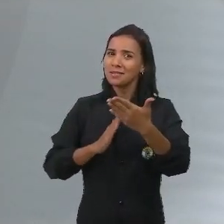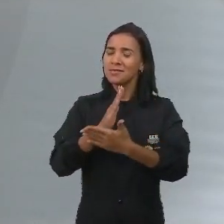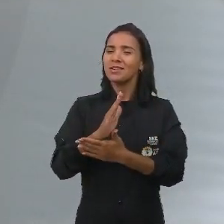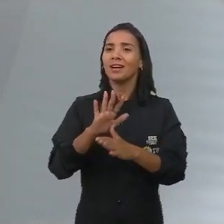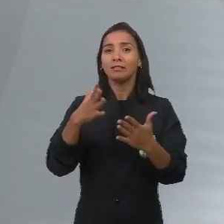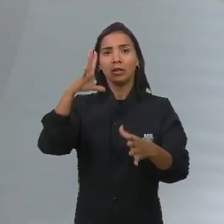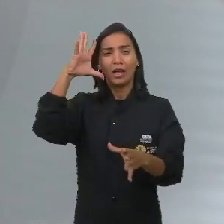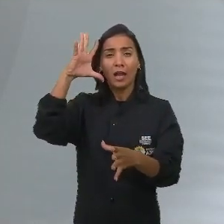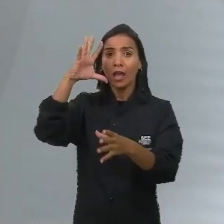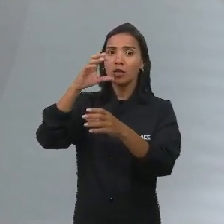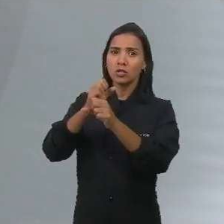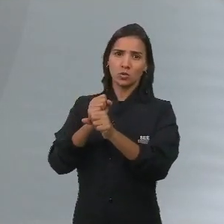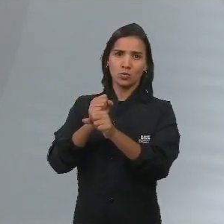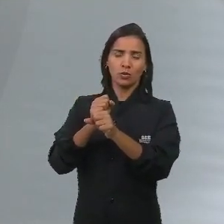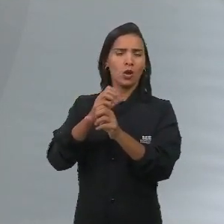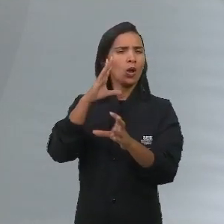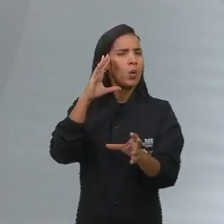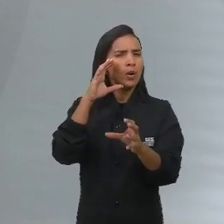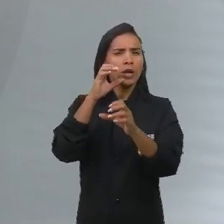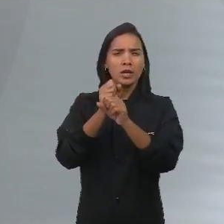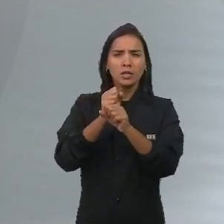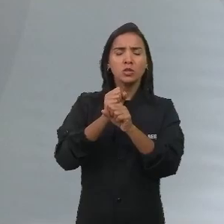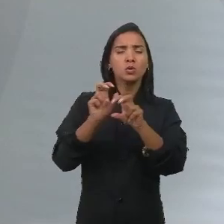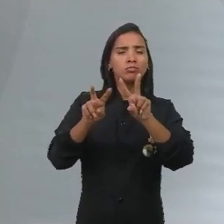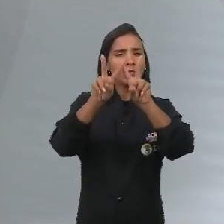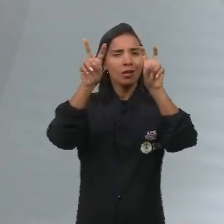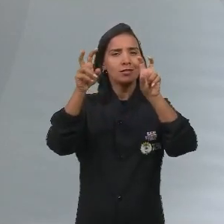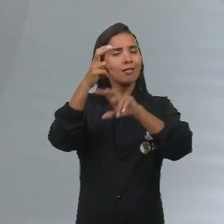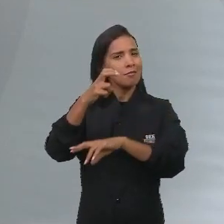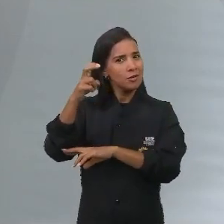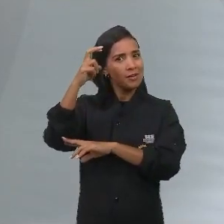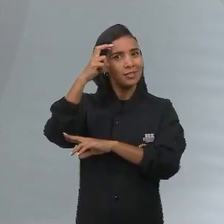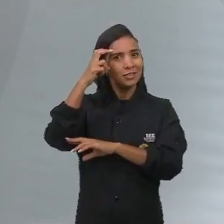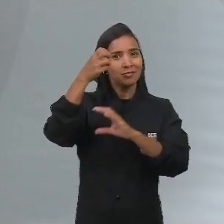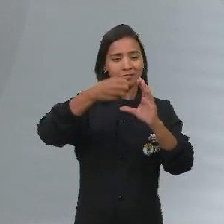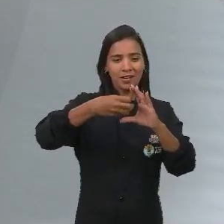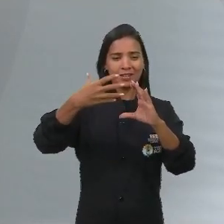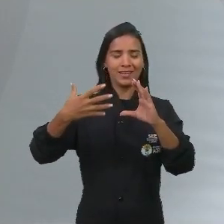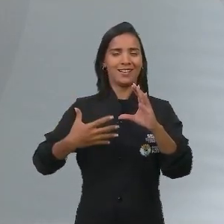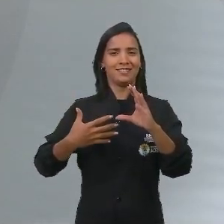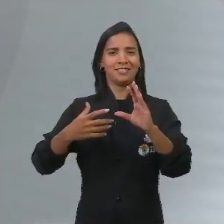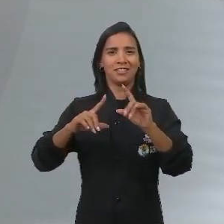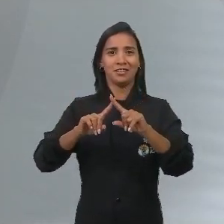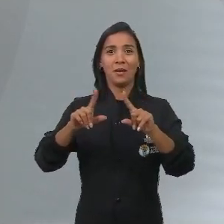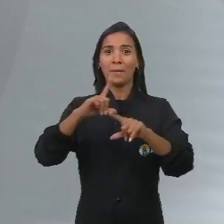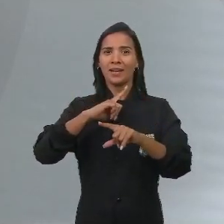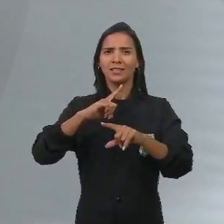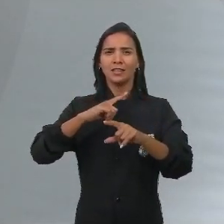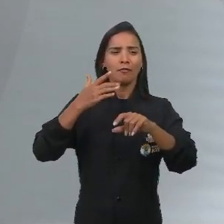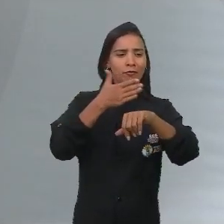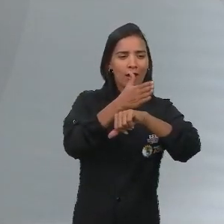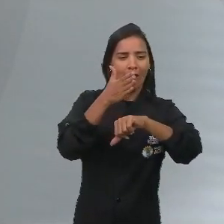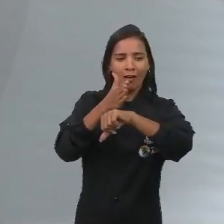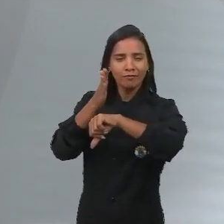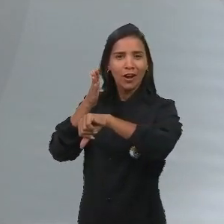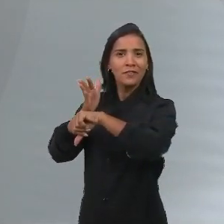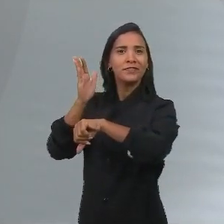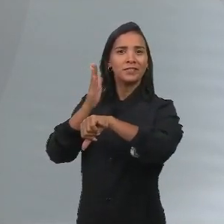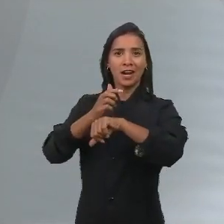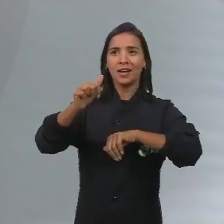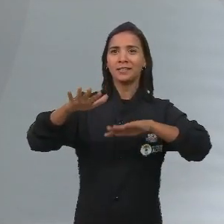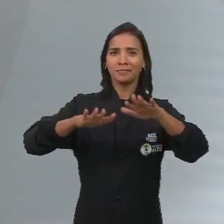recapitulação isso aqui é só o aspecto cultural dentro do aspecto cultural a gente tem algumas versões do movimento algumas Vertentes